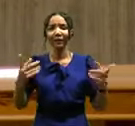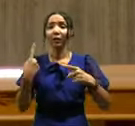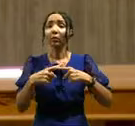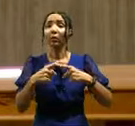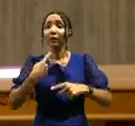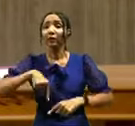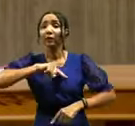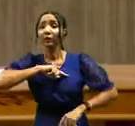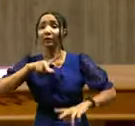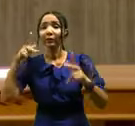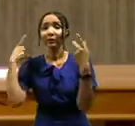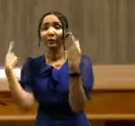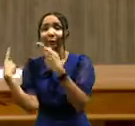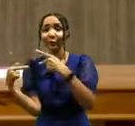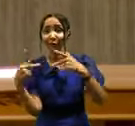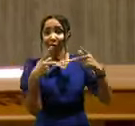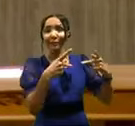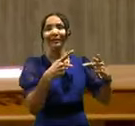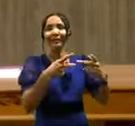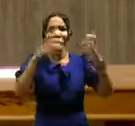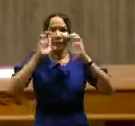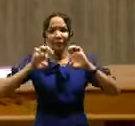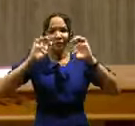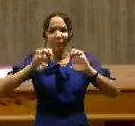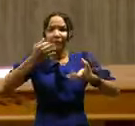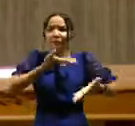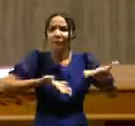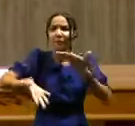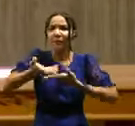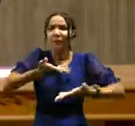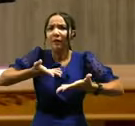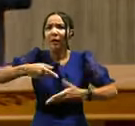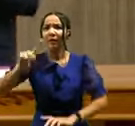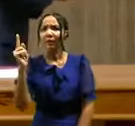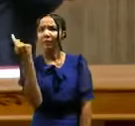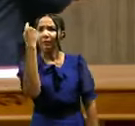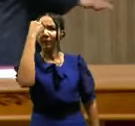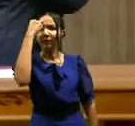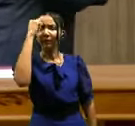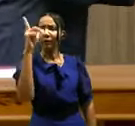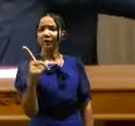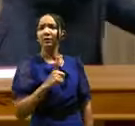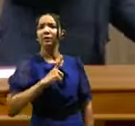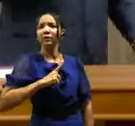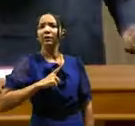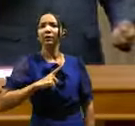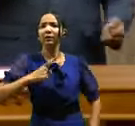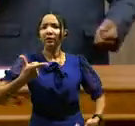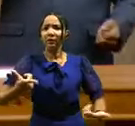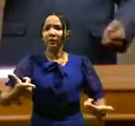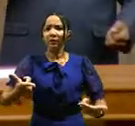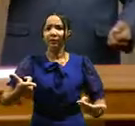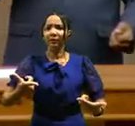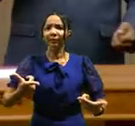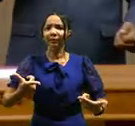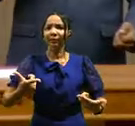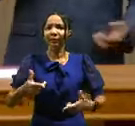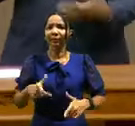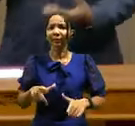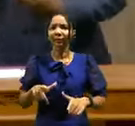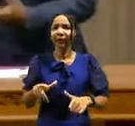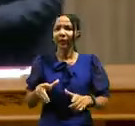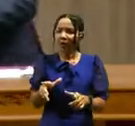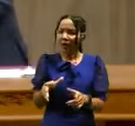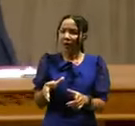pregador do evangel pensamos que temos que trabalhar o solo